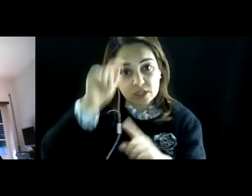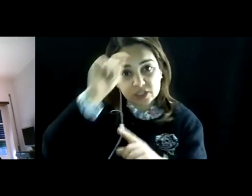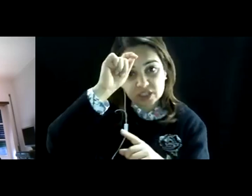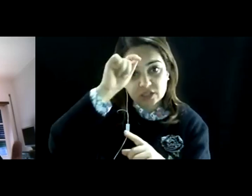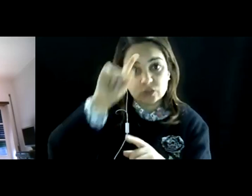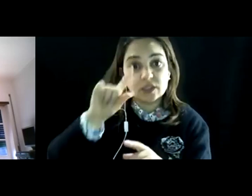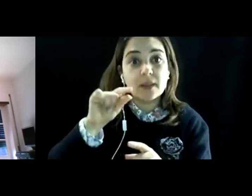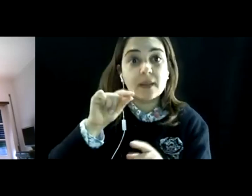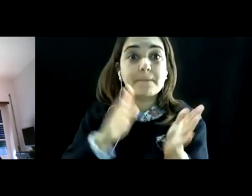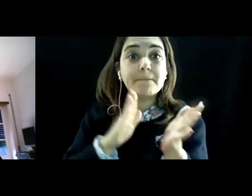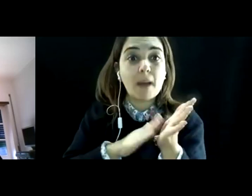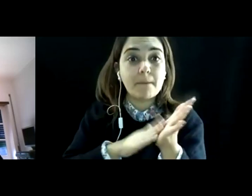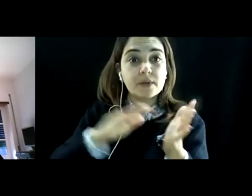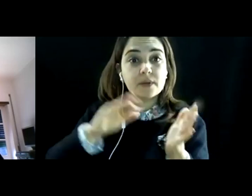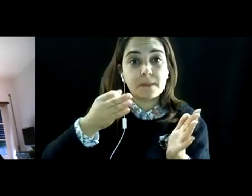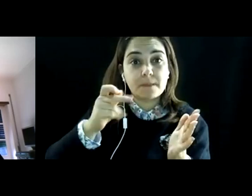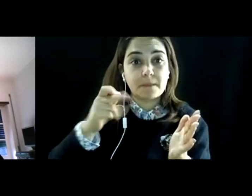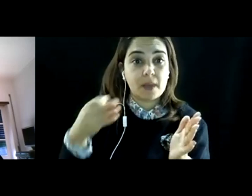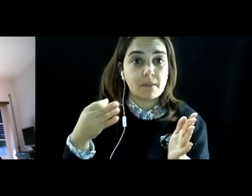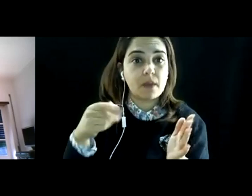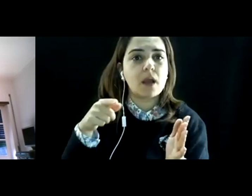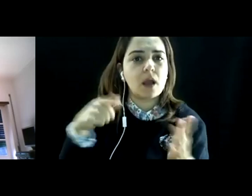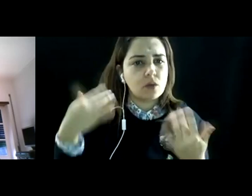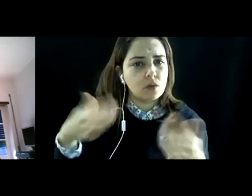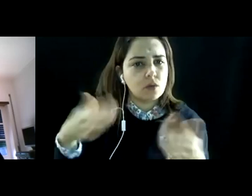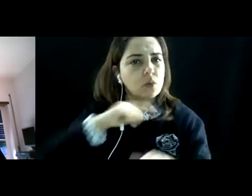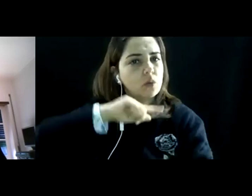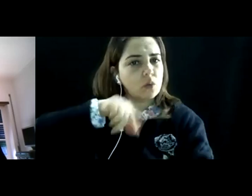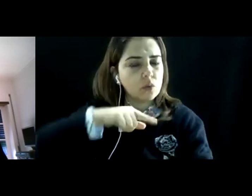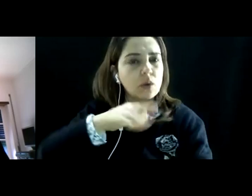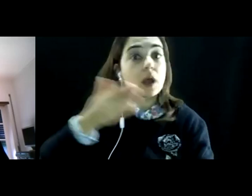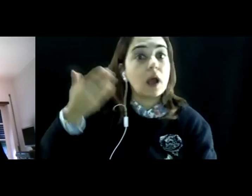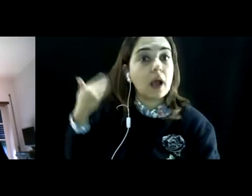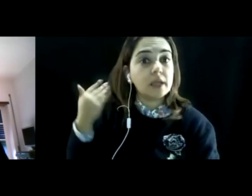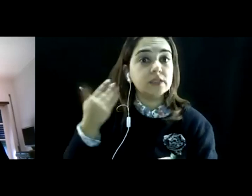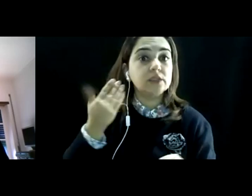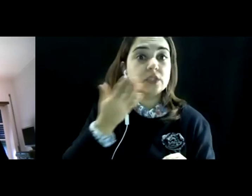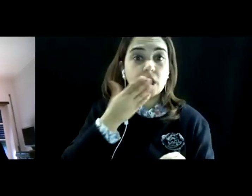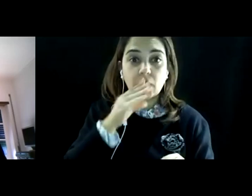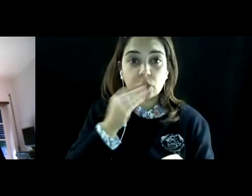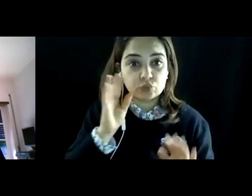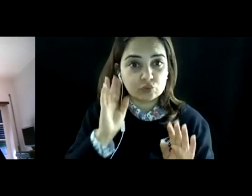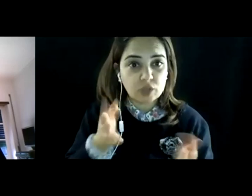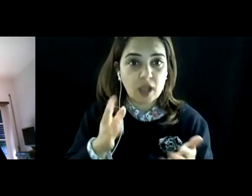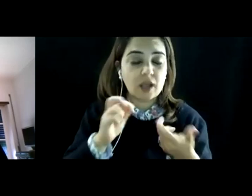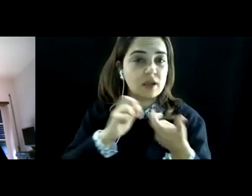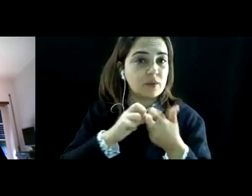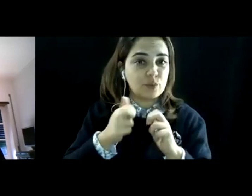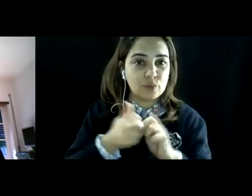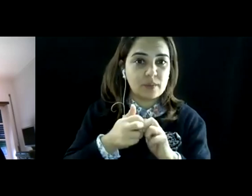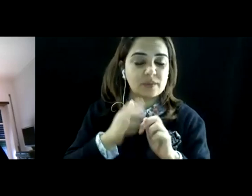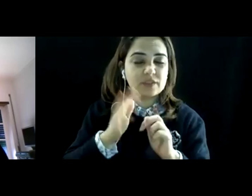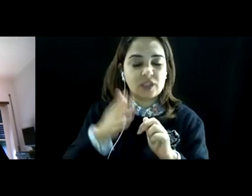diferentes, são realidades diferentes. Ora, se os alunos já tinham lacunas, já tinham problemas, e são colocados com esta realidade